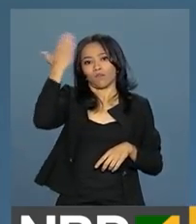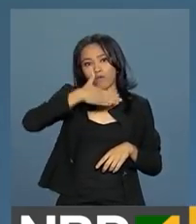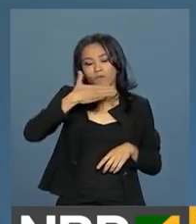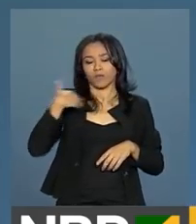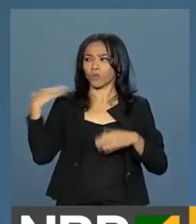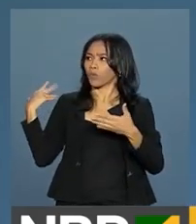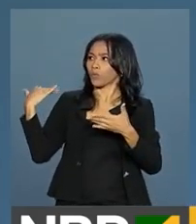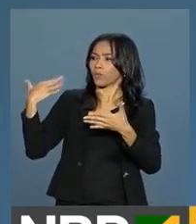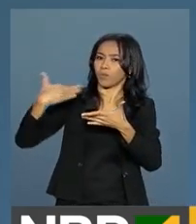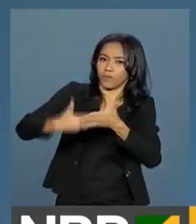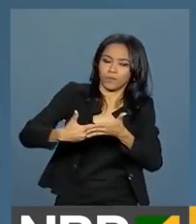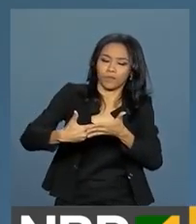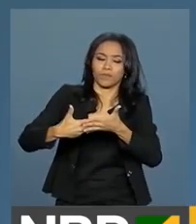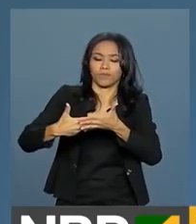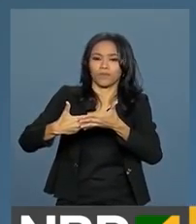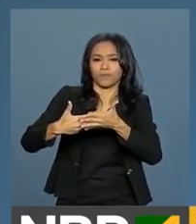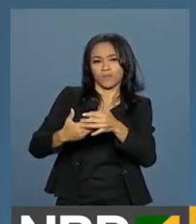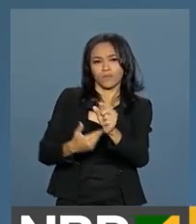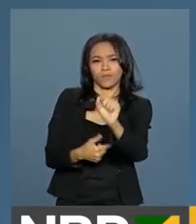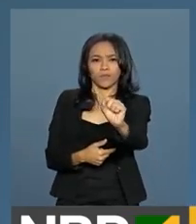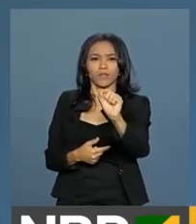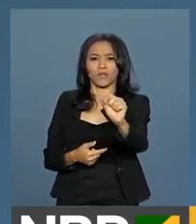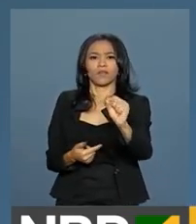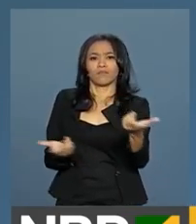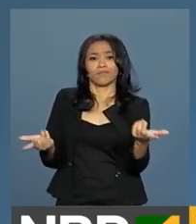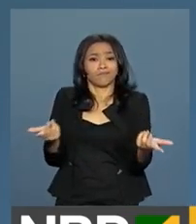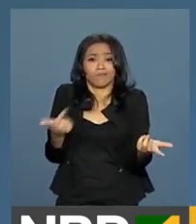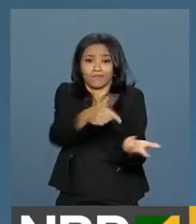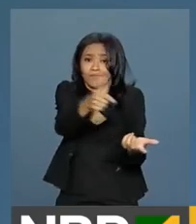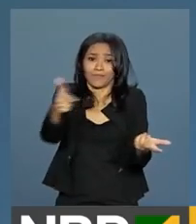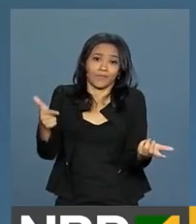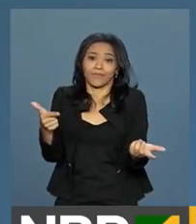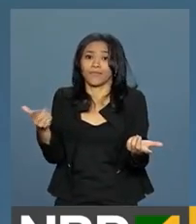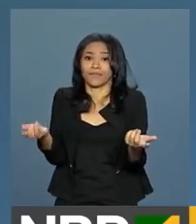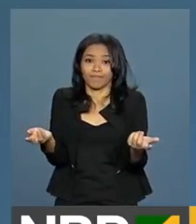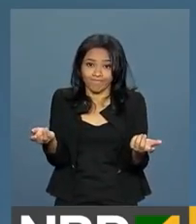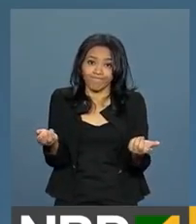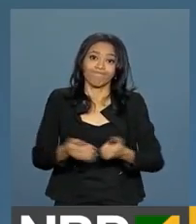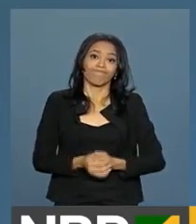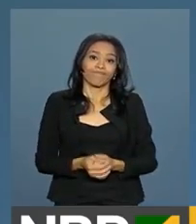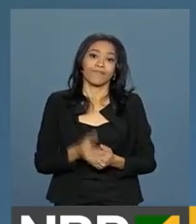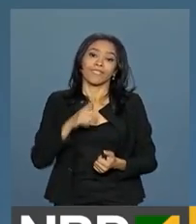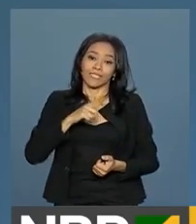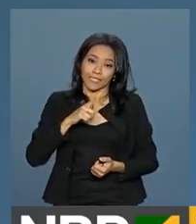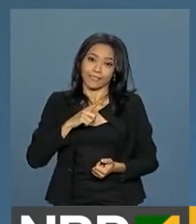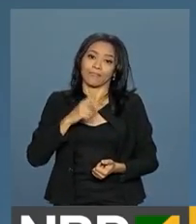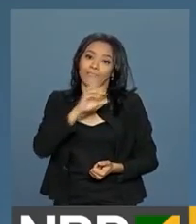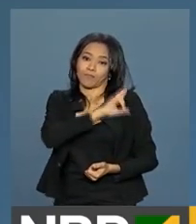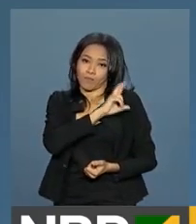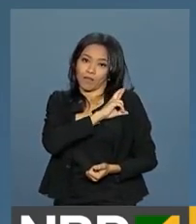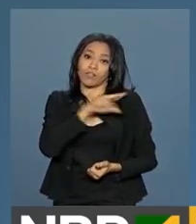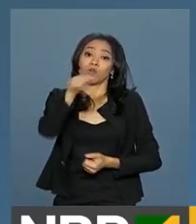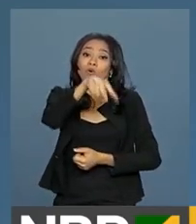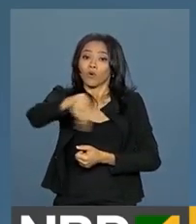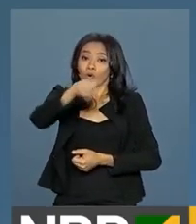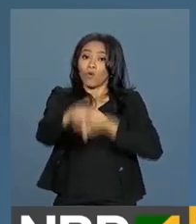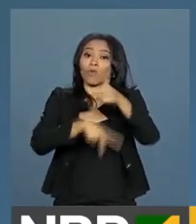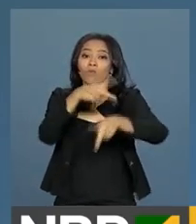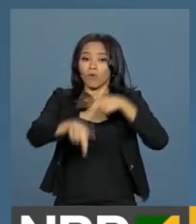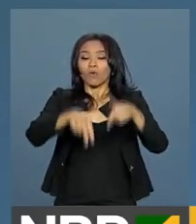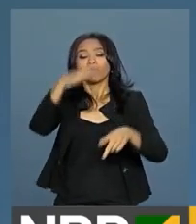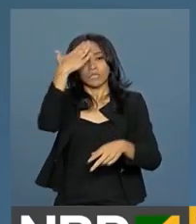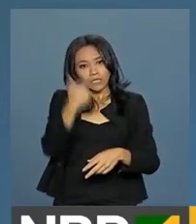longo do tempo que não há alternativa à responsabilidade o povo sabe que é a